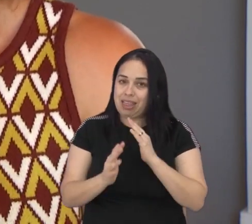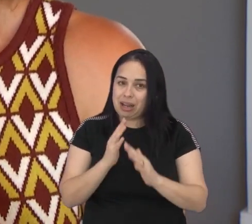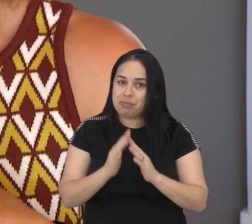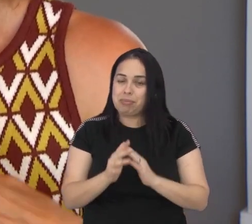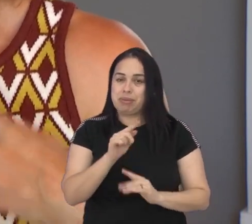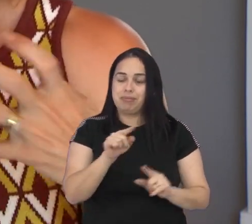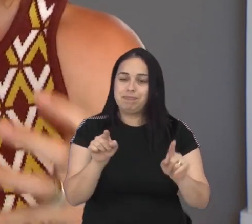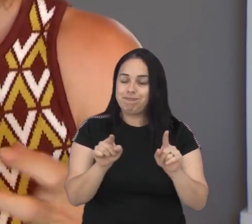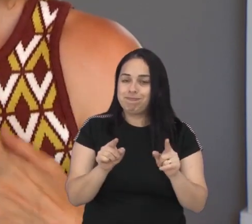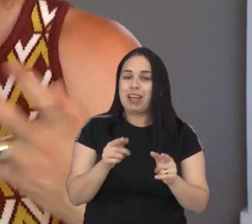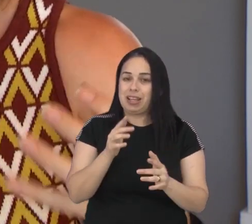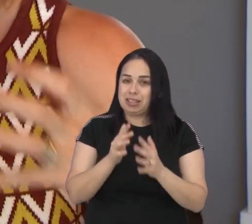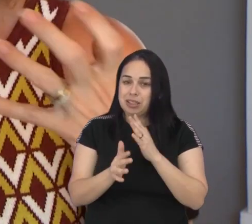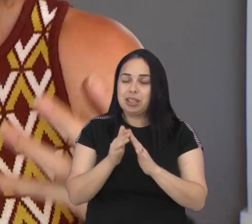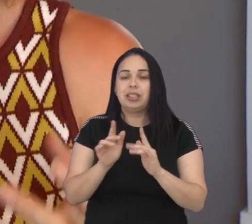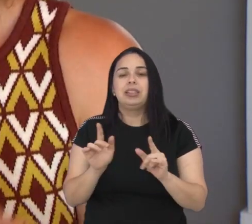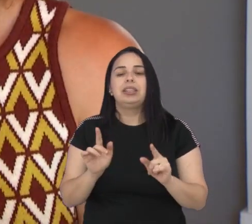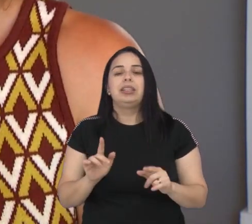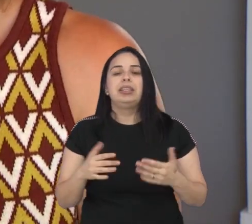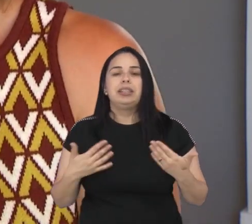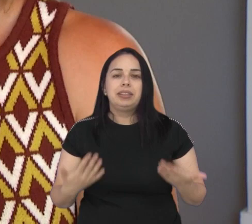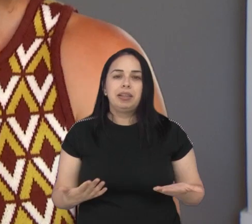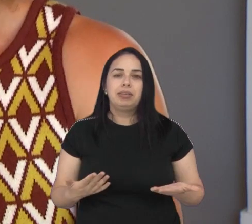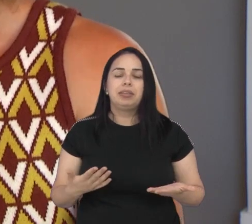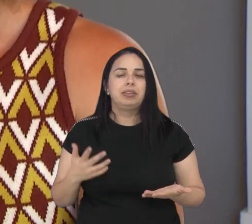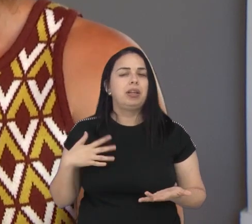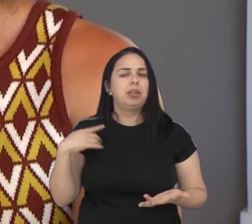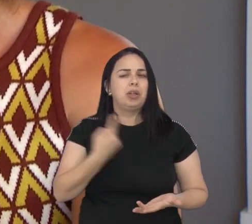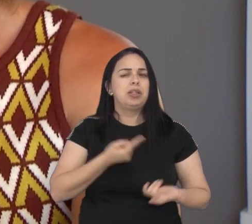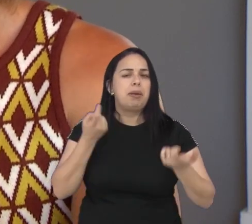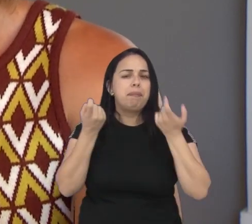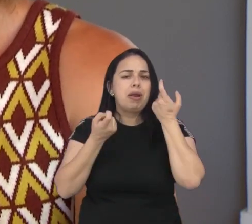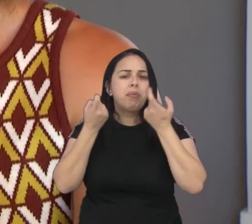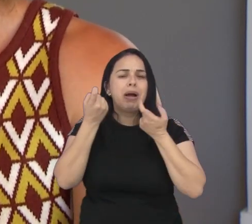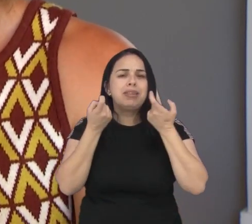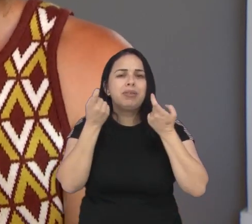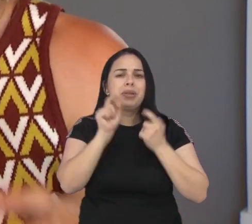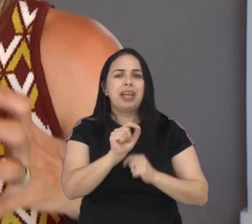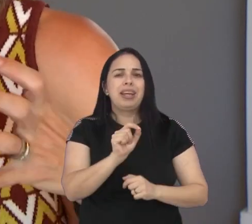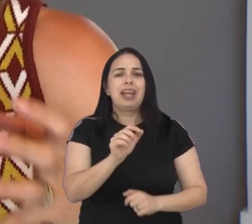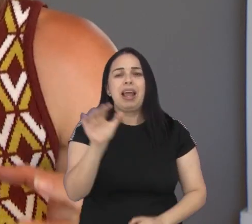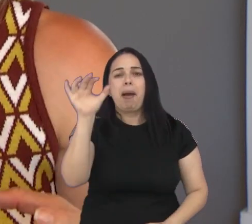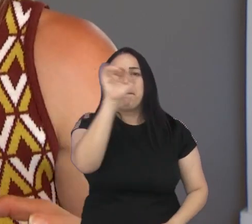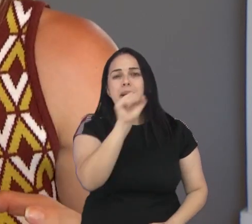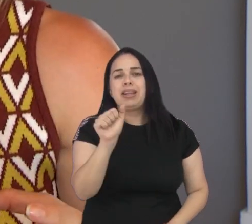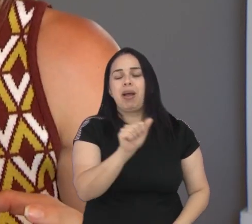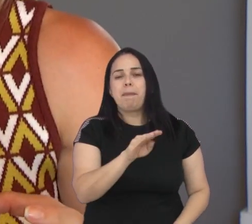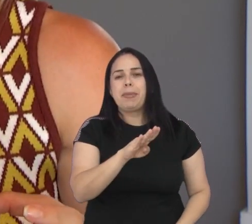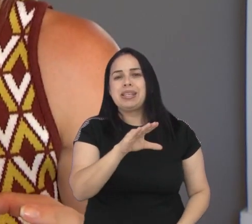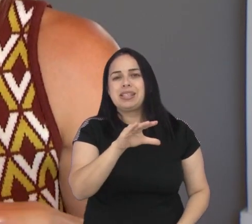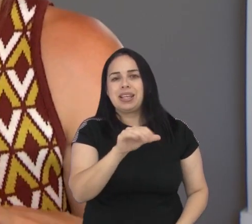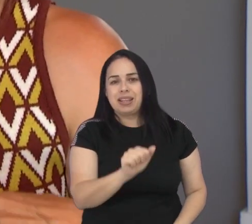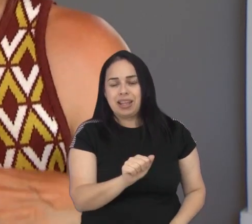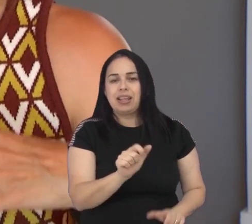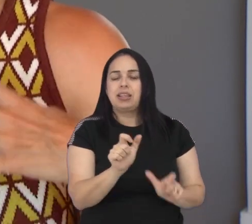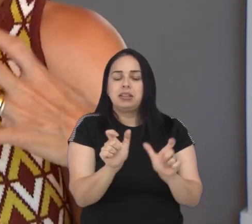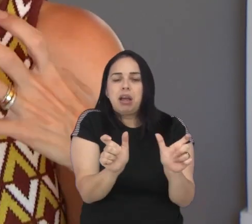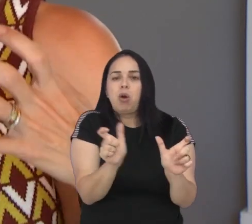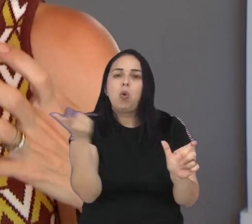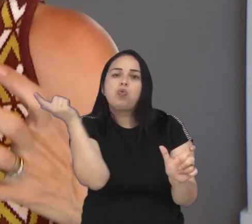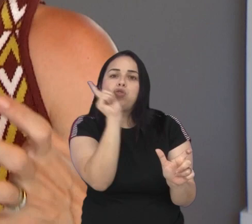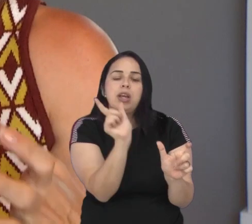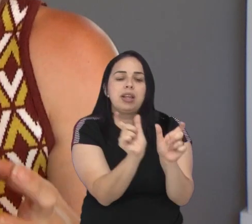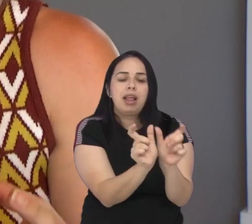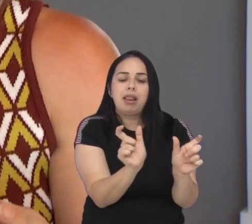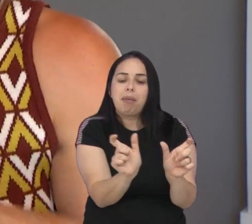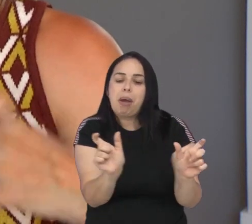comportamento, né, no jeito como ele lida com as coisas. E pra gente, o que deixou a gente muito preocupado é que ele estava numa fase de alfabetização. Ele já estava começando